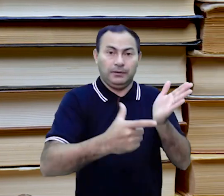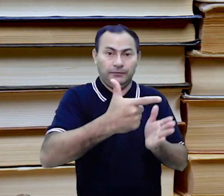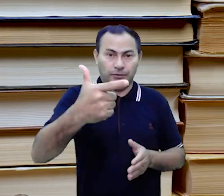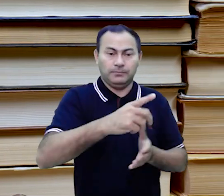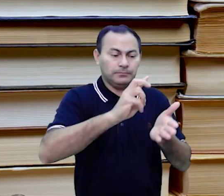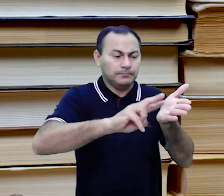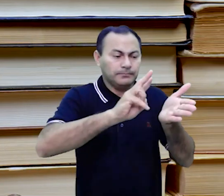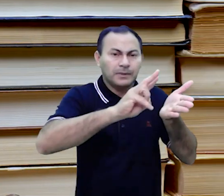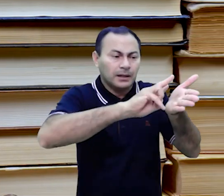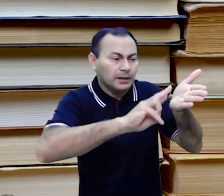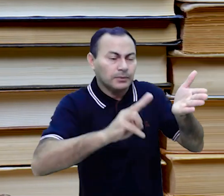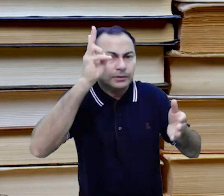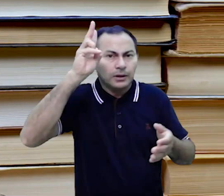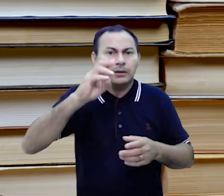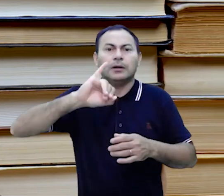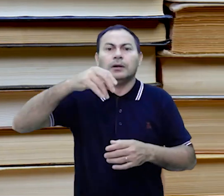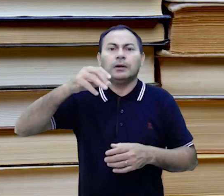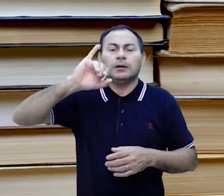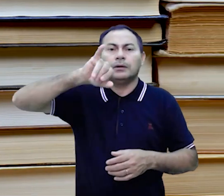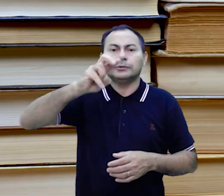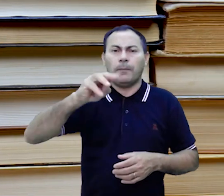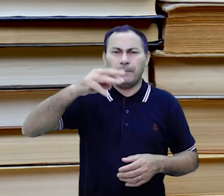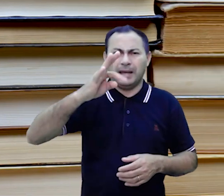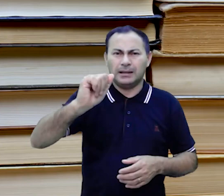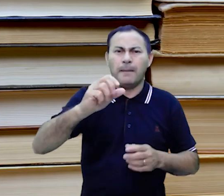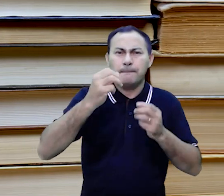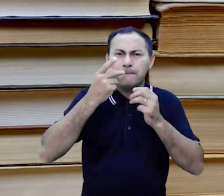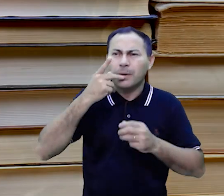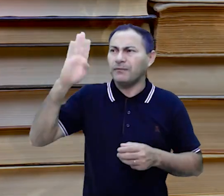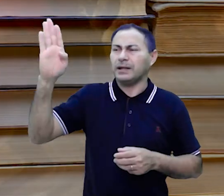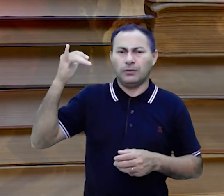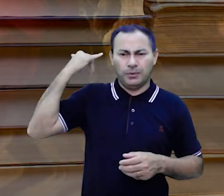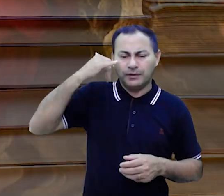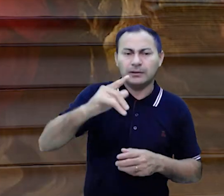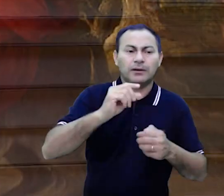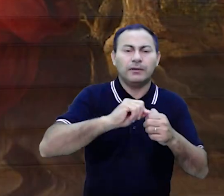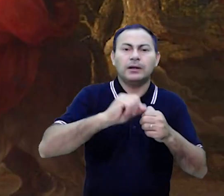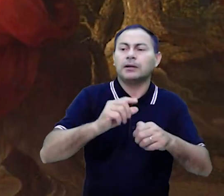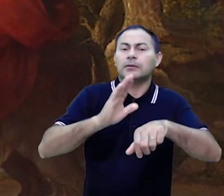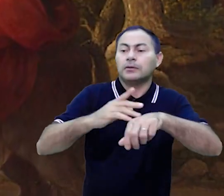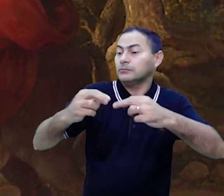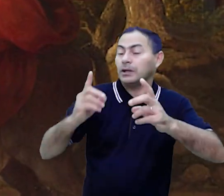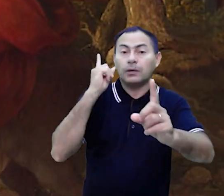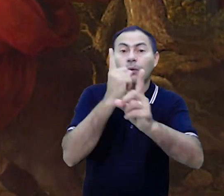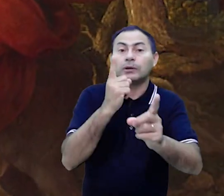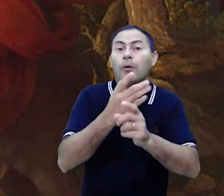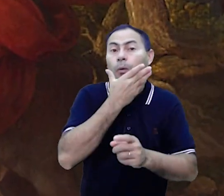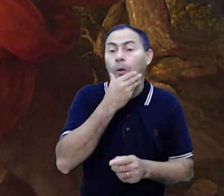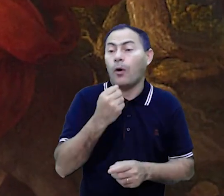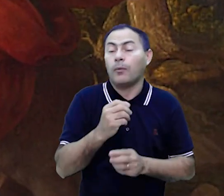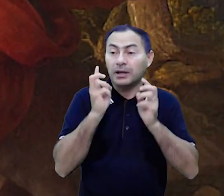No capítulo 22 lemos a história da jumenta de um profeta. Você lembra? Deus queria fazer algo naquela ocasião, mas